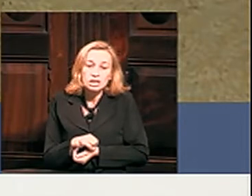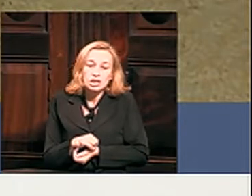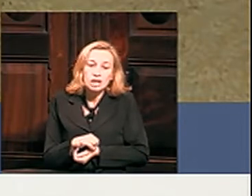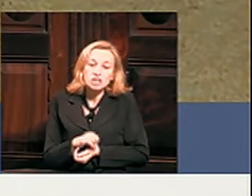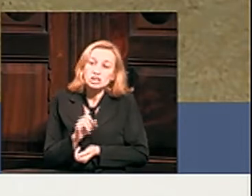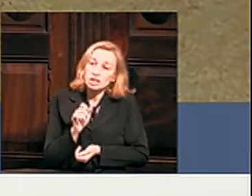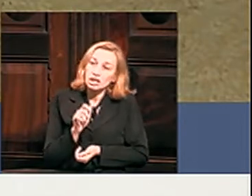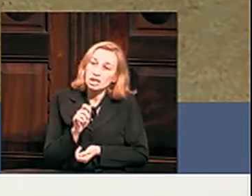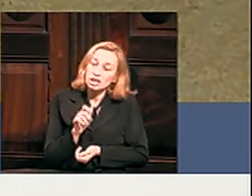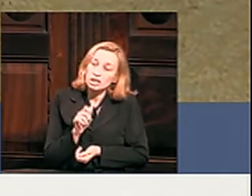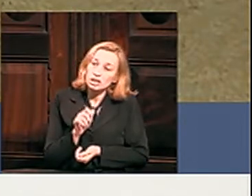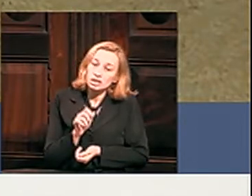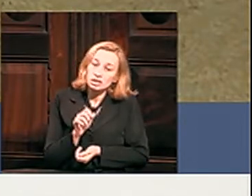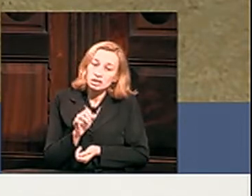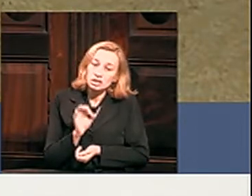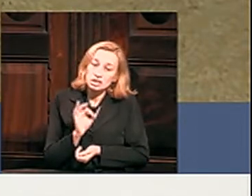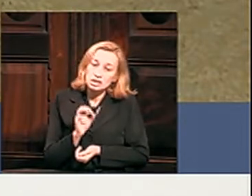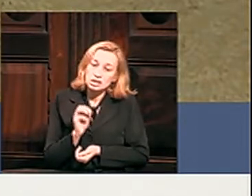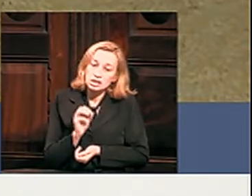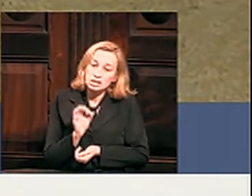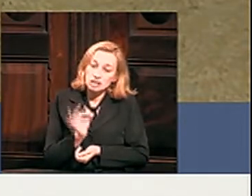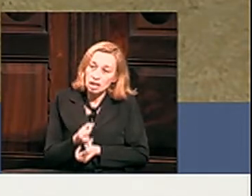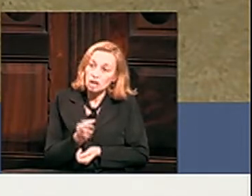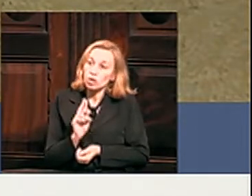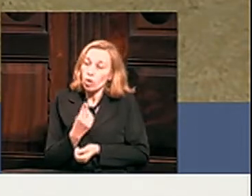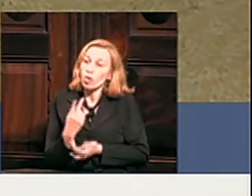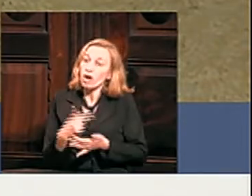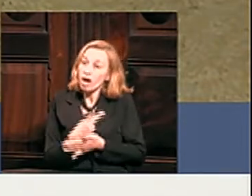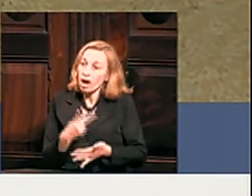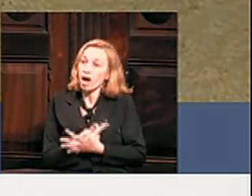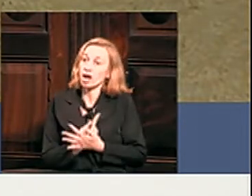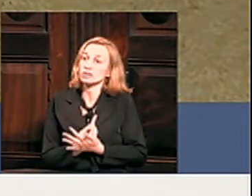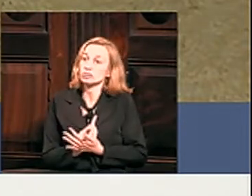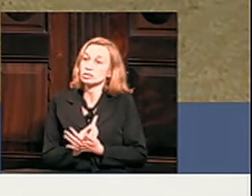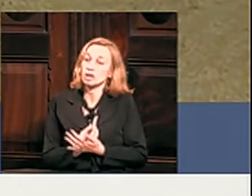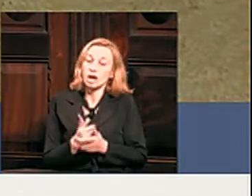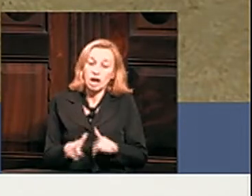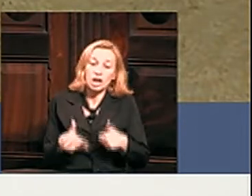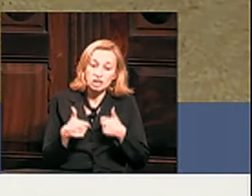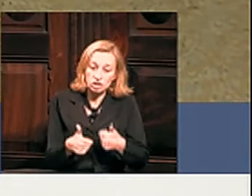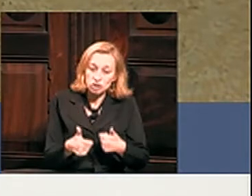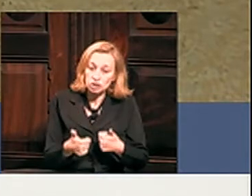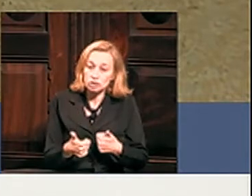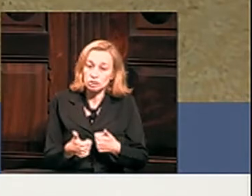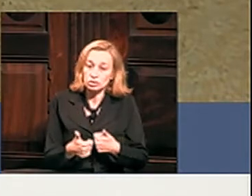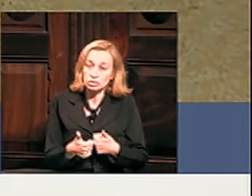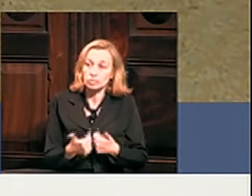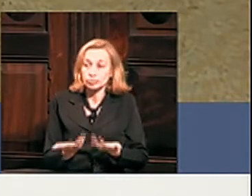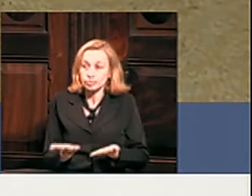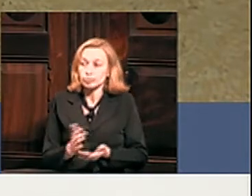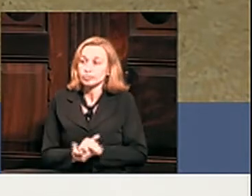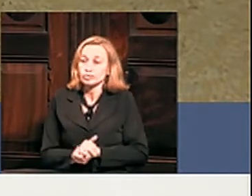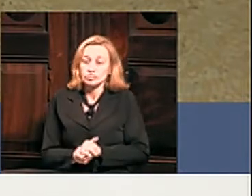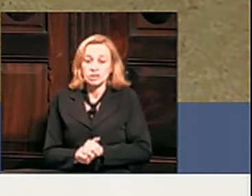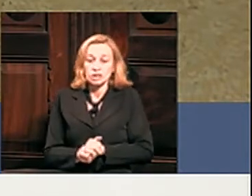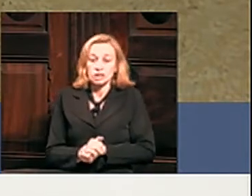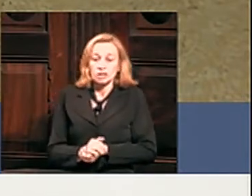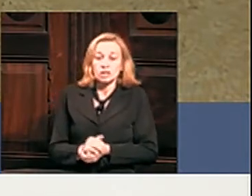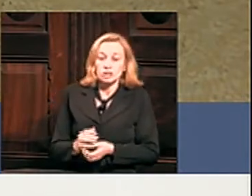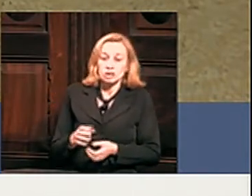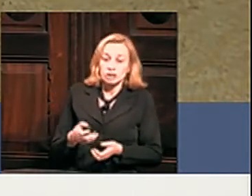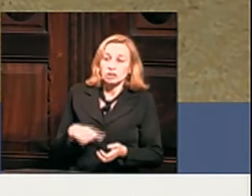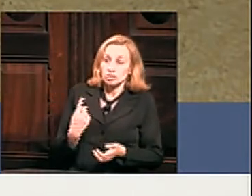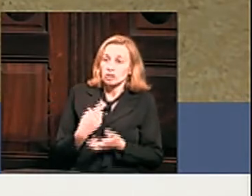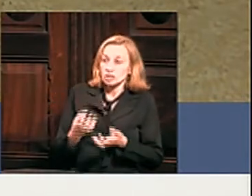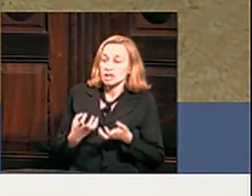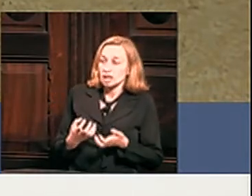não onerando o contribuinte de uma maneira desnecessária. É isso que a gente quer e